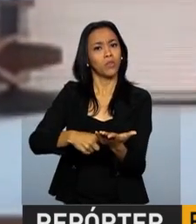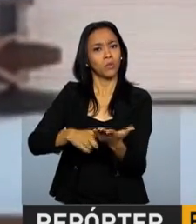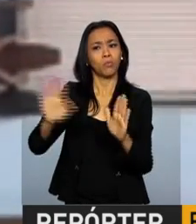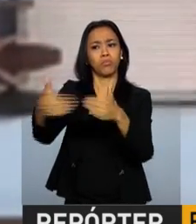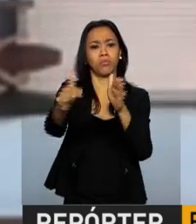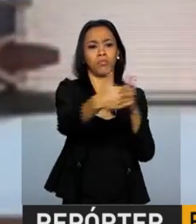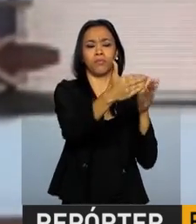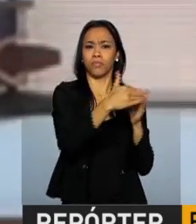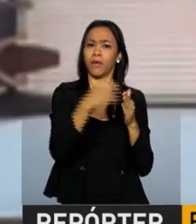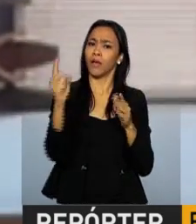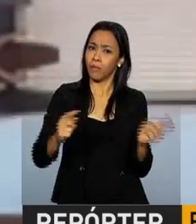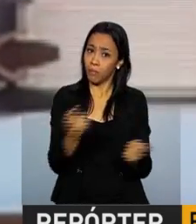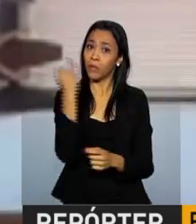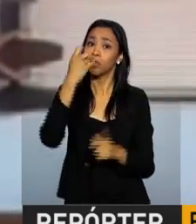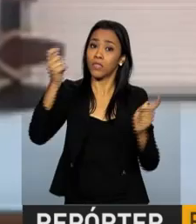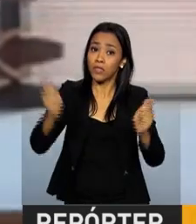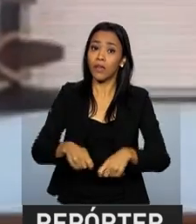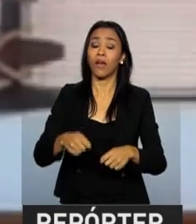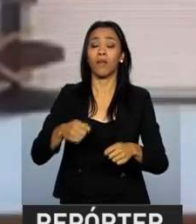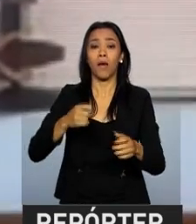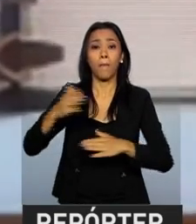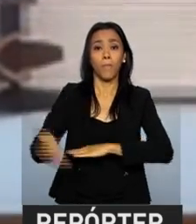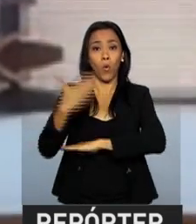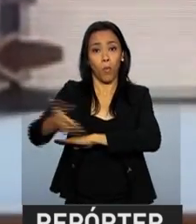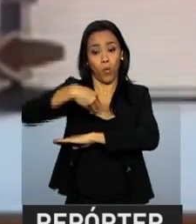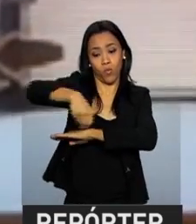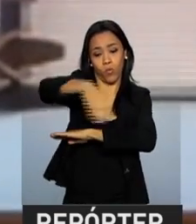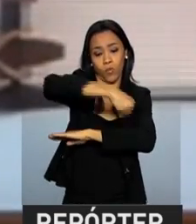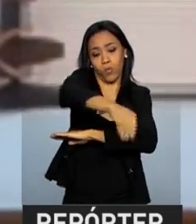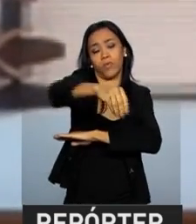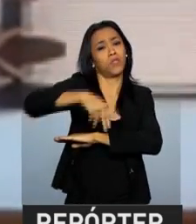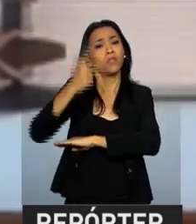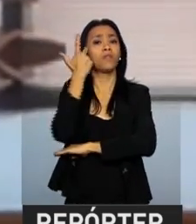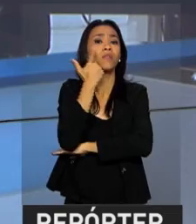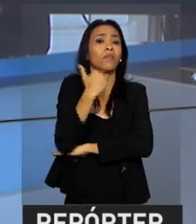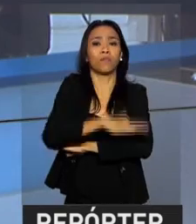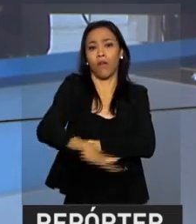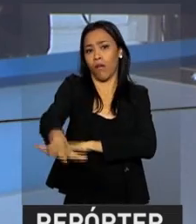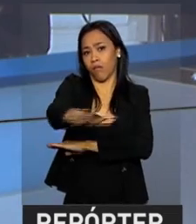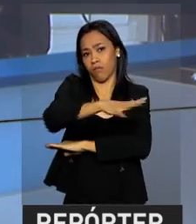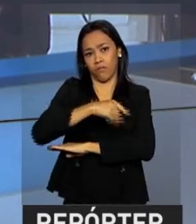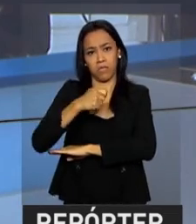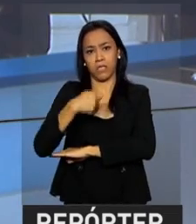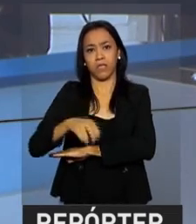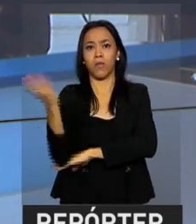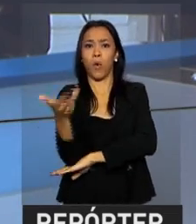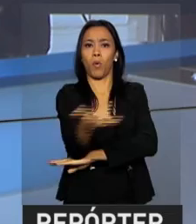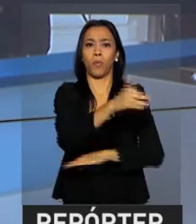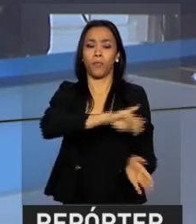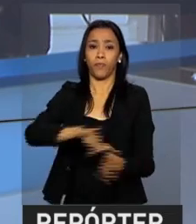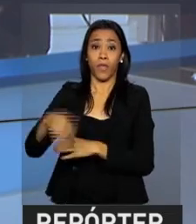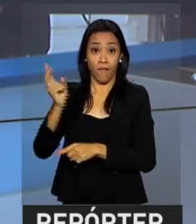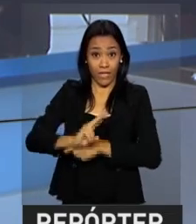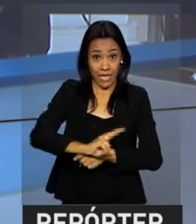Europa e mostrar que é possível produzir com a conciliação dos recursos naturais. A fiscalização do